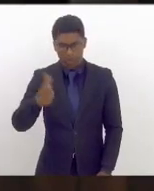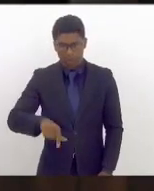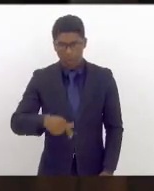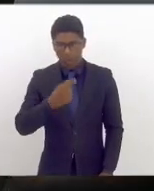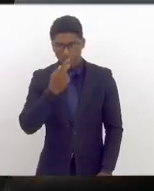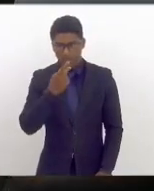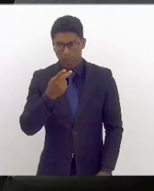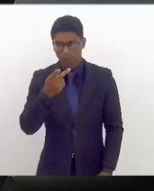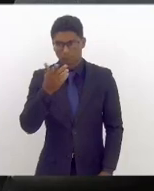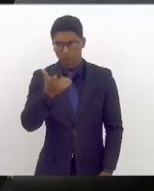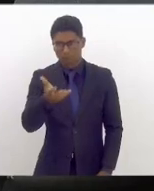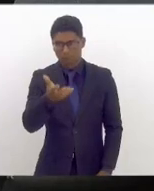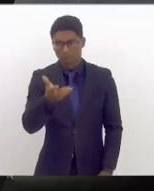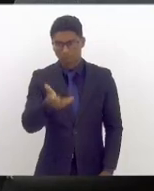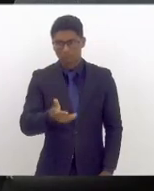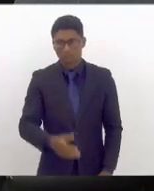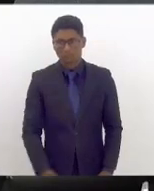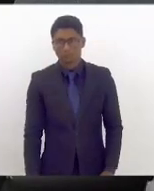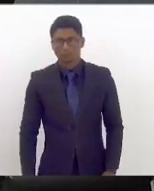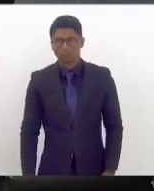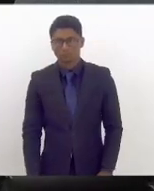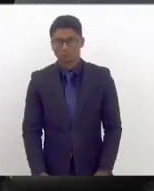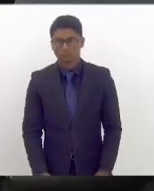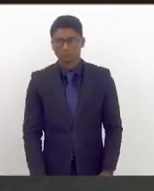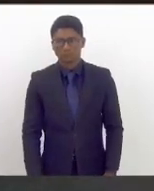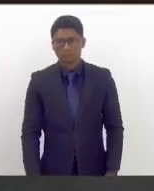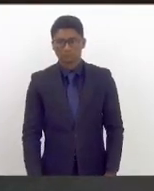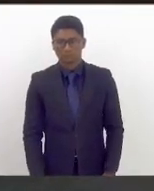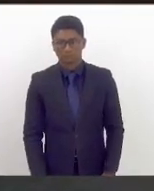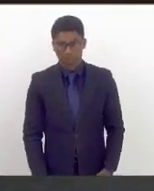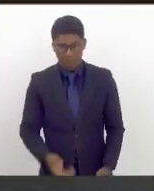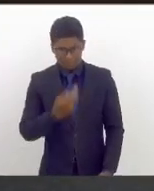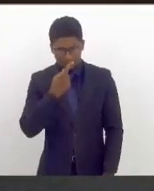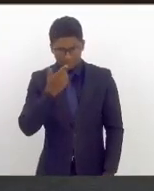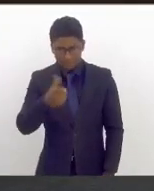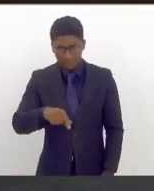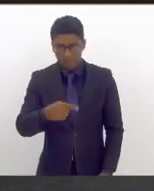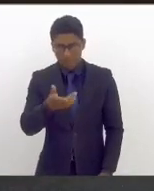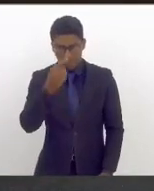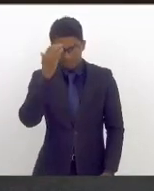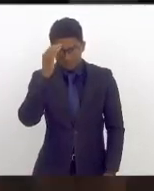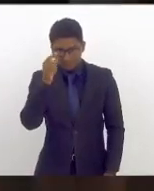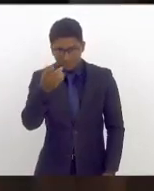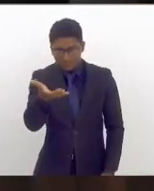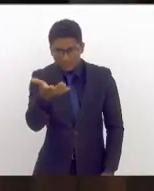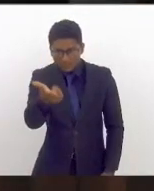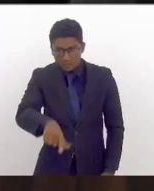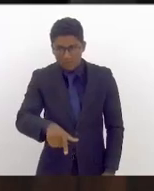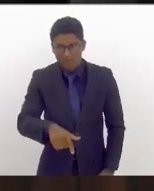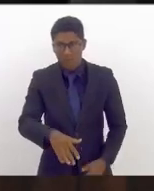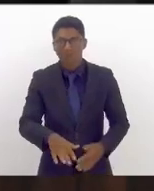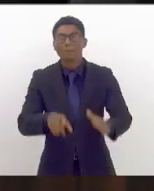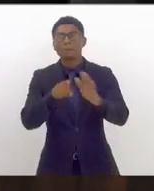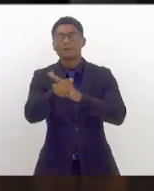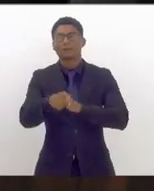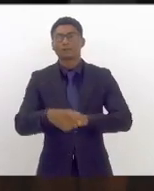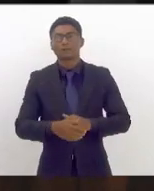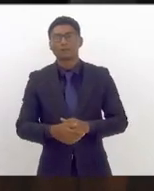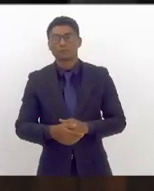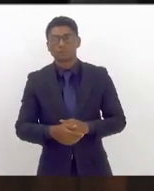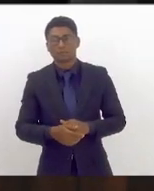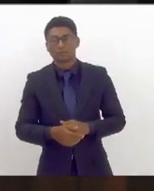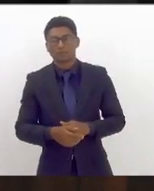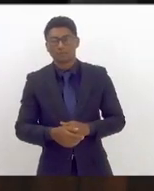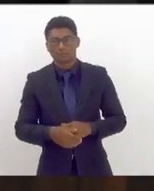Presidente a questão de ordem vossa excelência compreendeu a pergunta que eu vou fazer foi